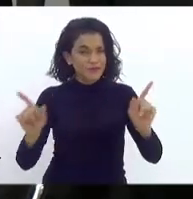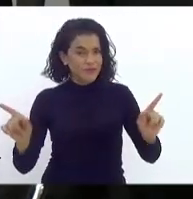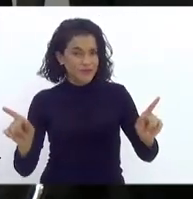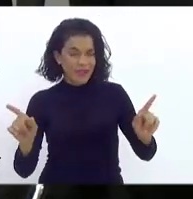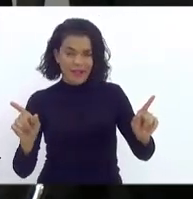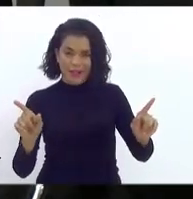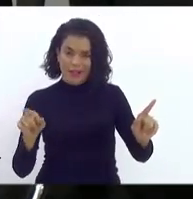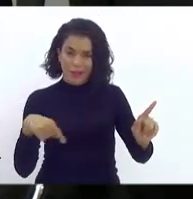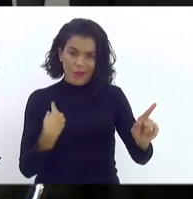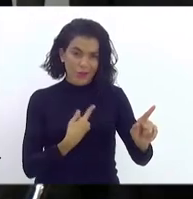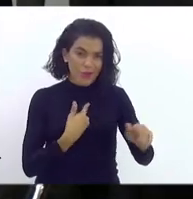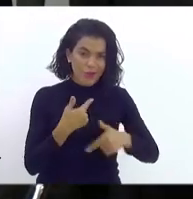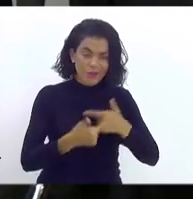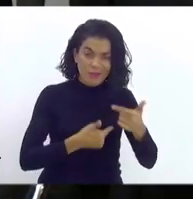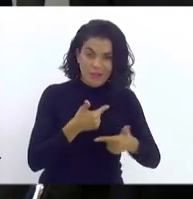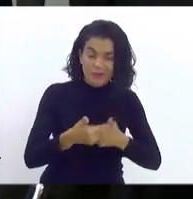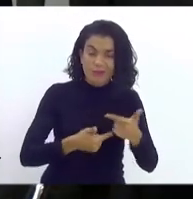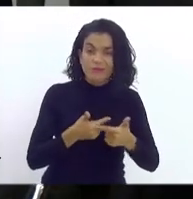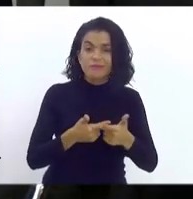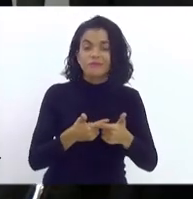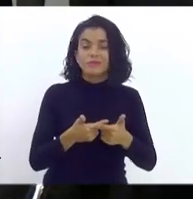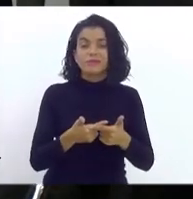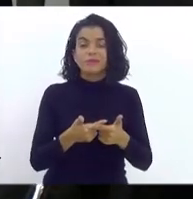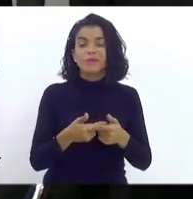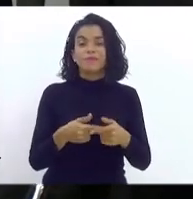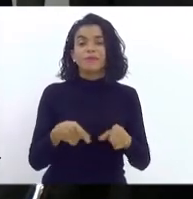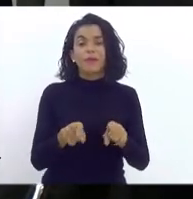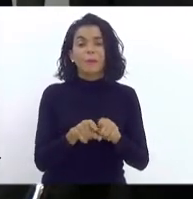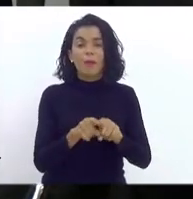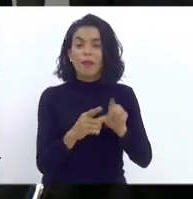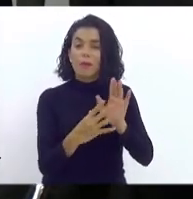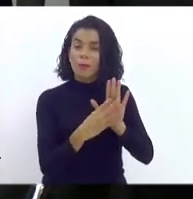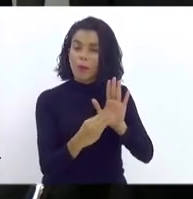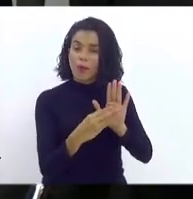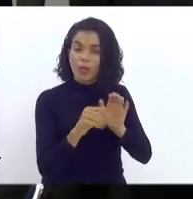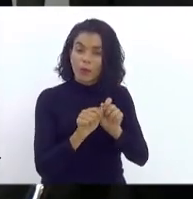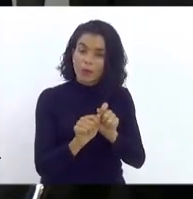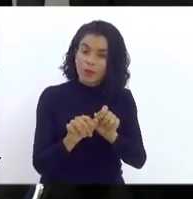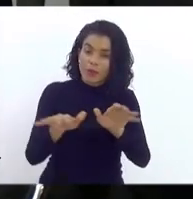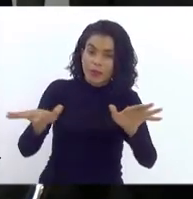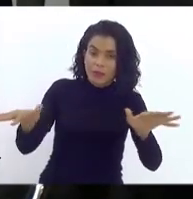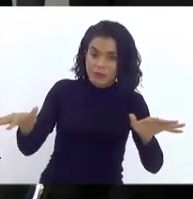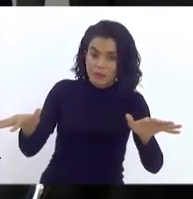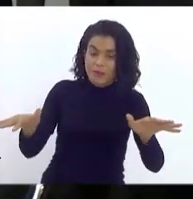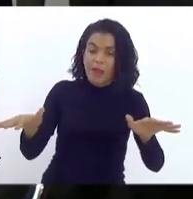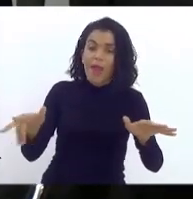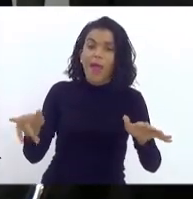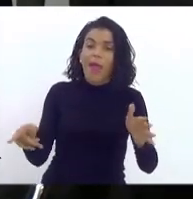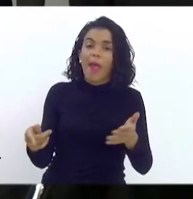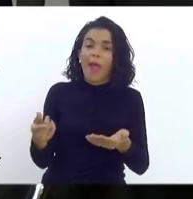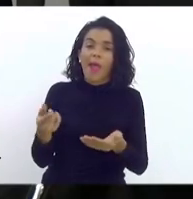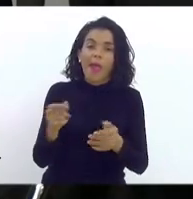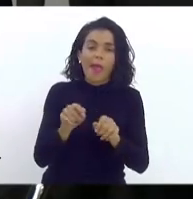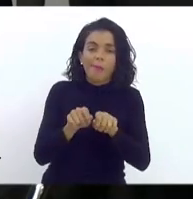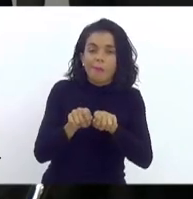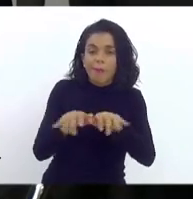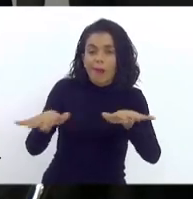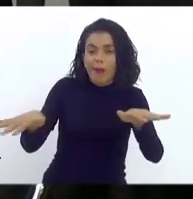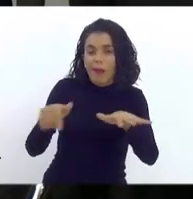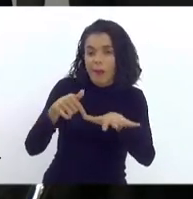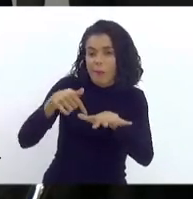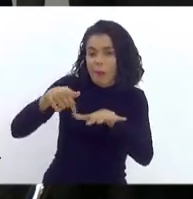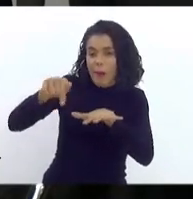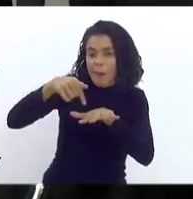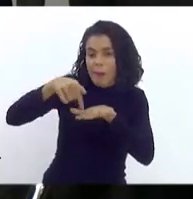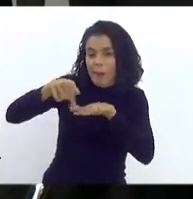distribuição. Até porque o modelo de expansão nosso é um modelo de capilaridade, ou seja, a gente